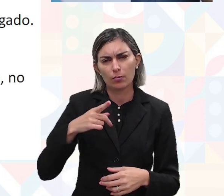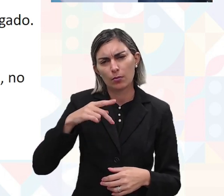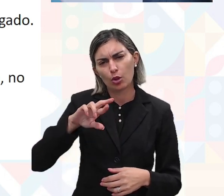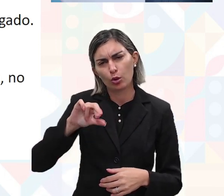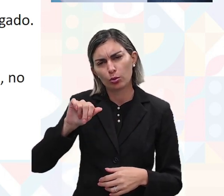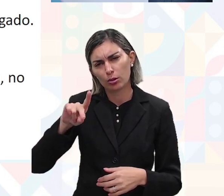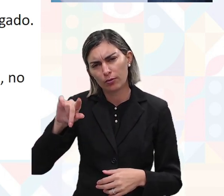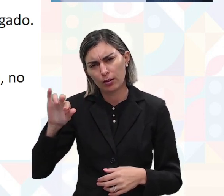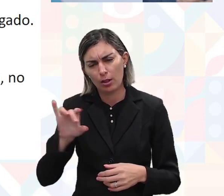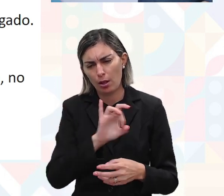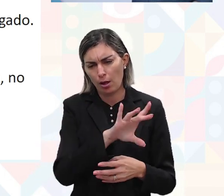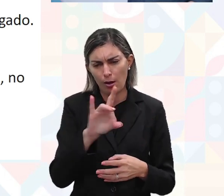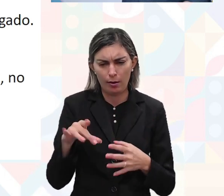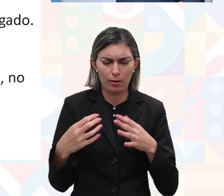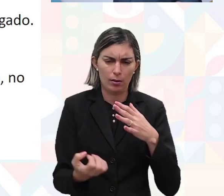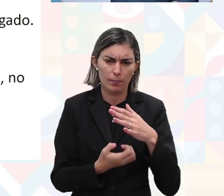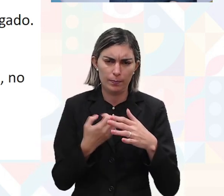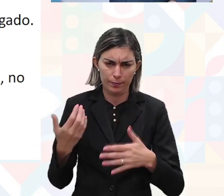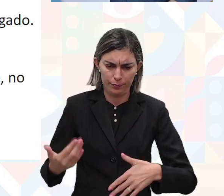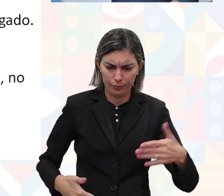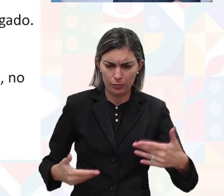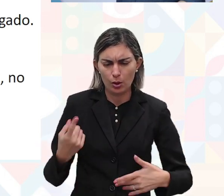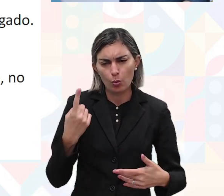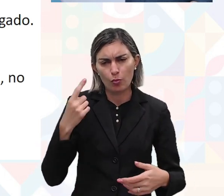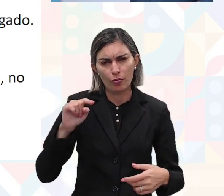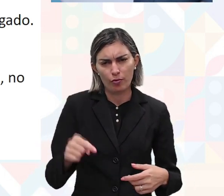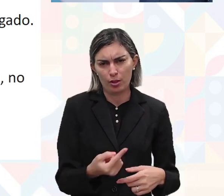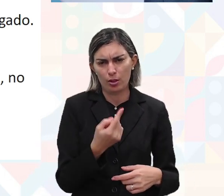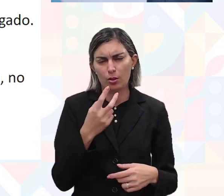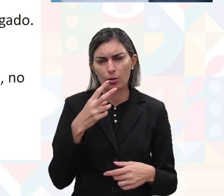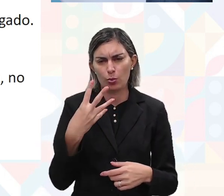produtividade para cada empregado de